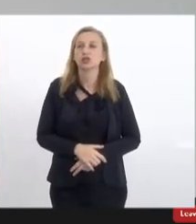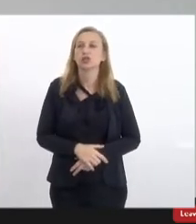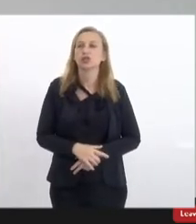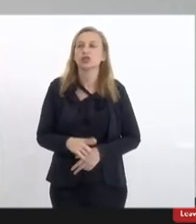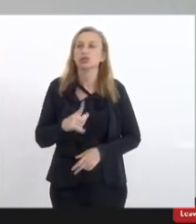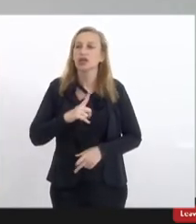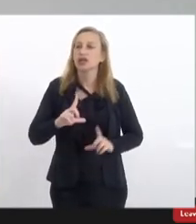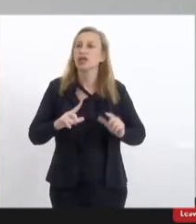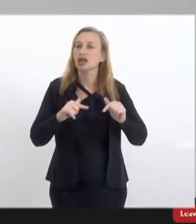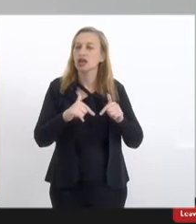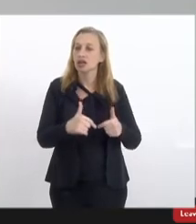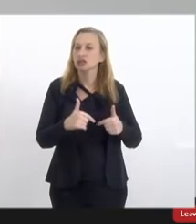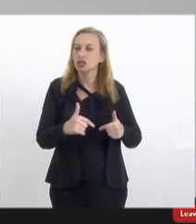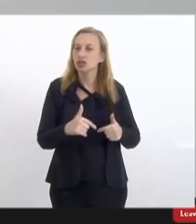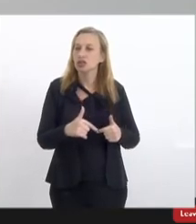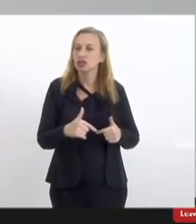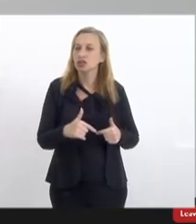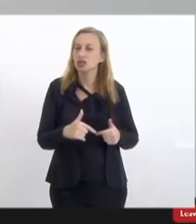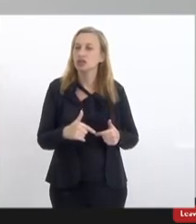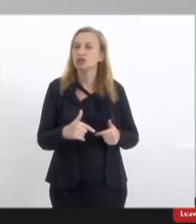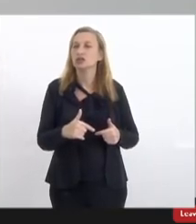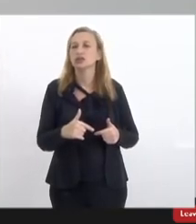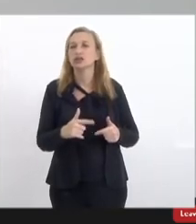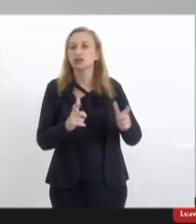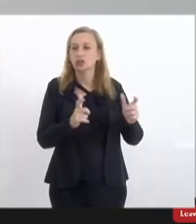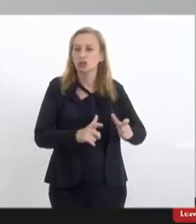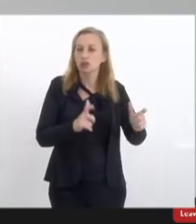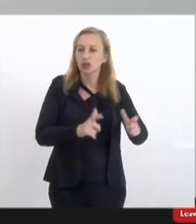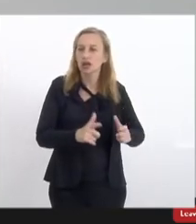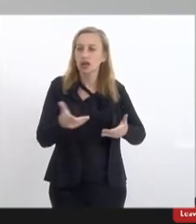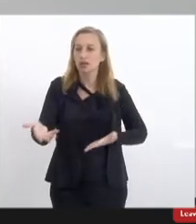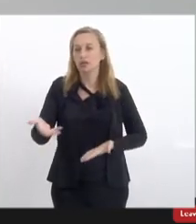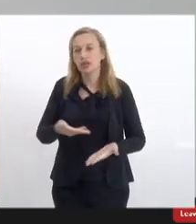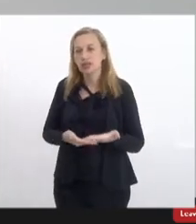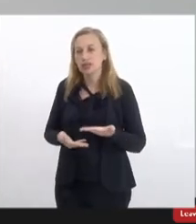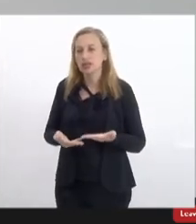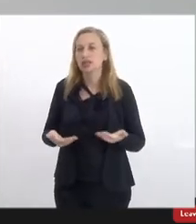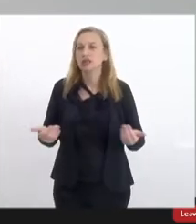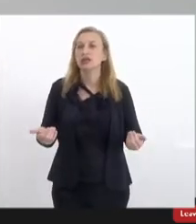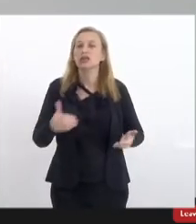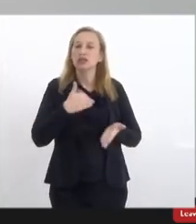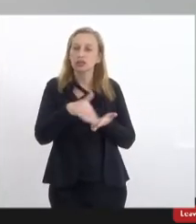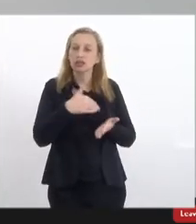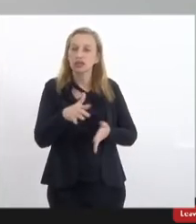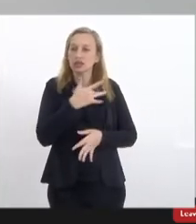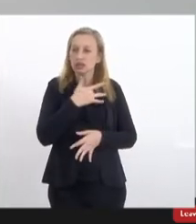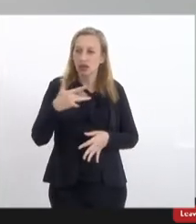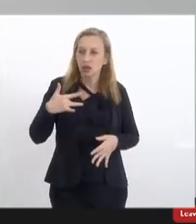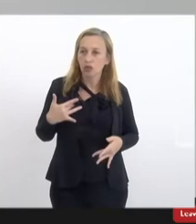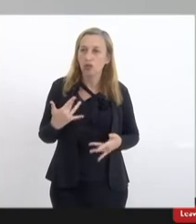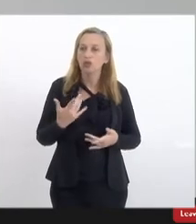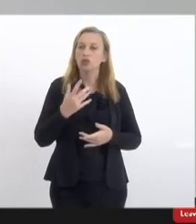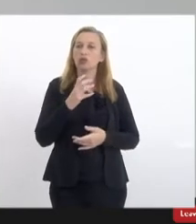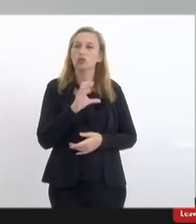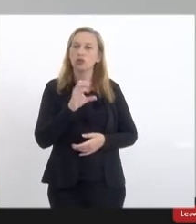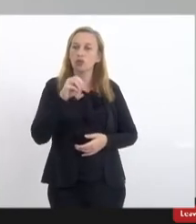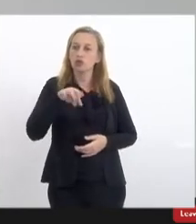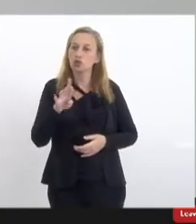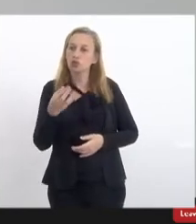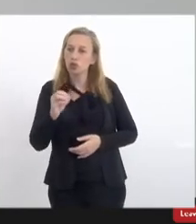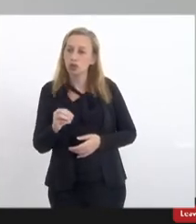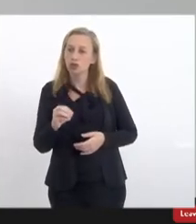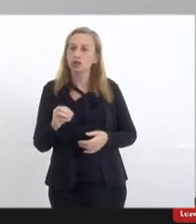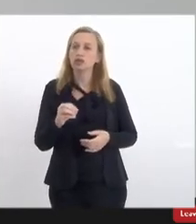tem atuado muito de maneira intersetorial, em parceria com a Secretaria de Saúde, através do consultório na rua, e